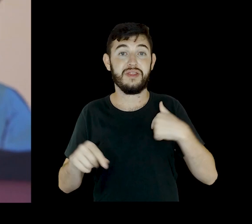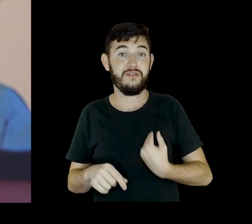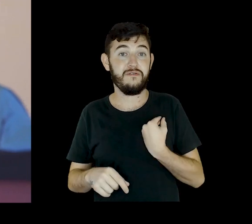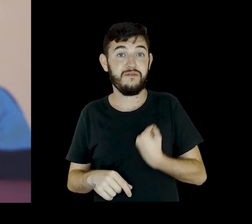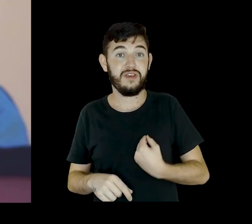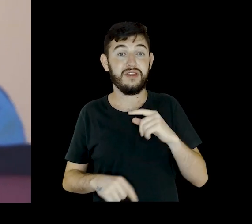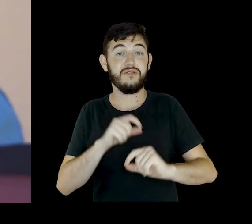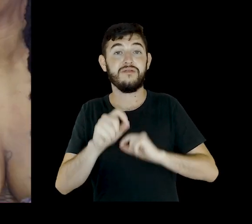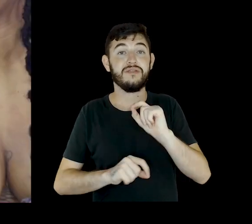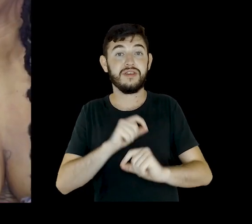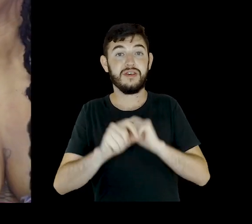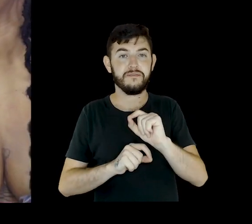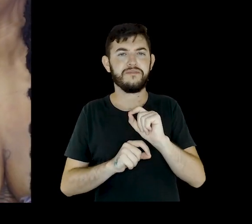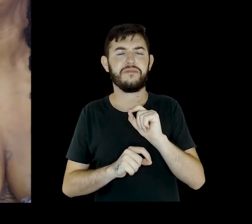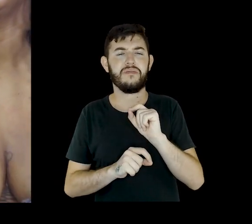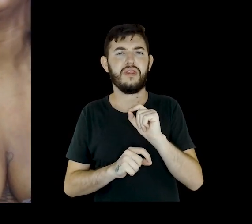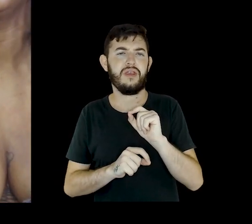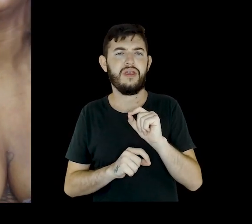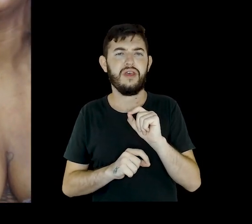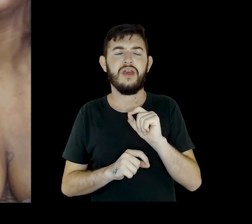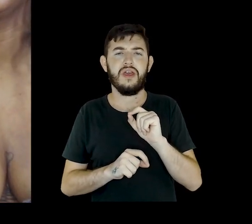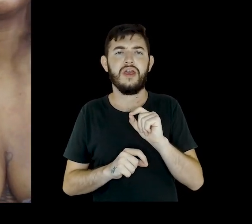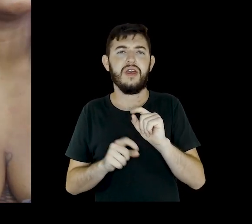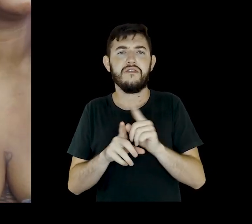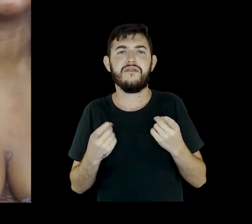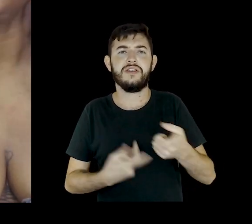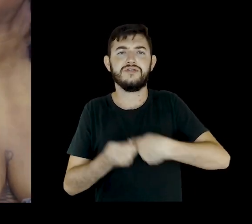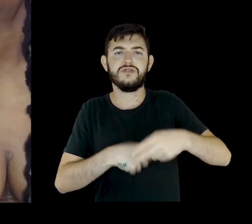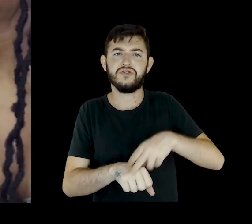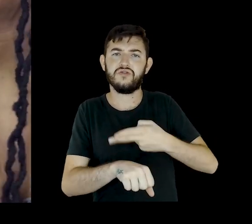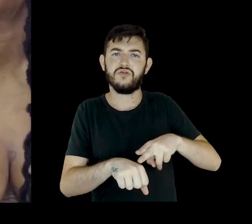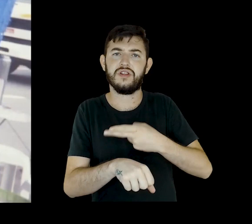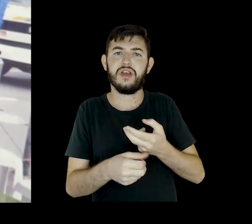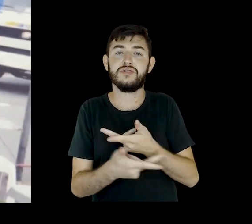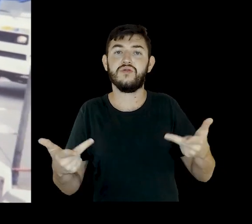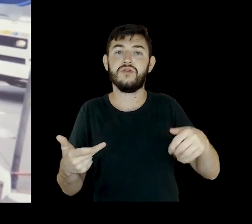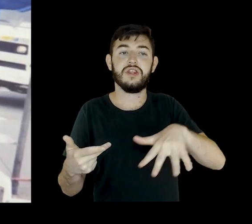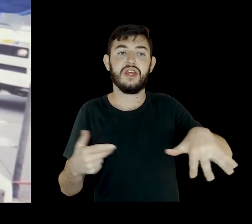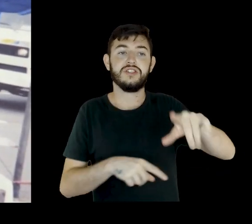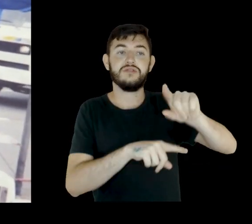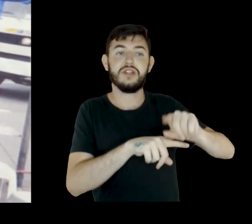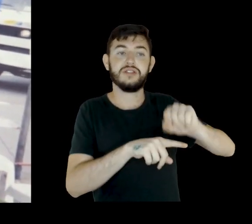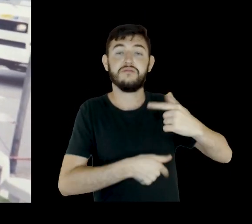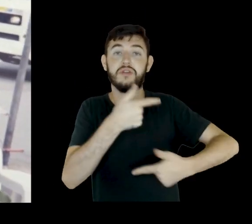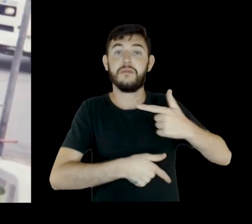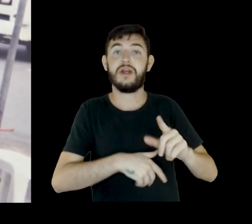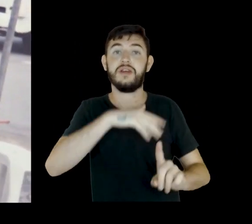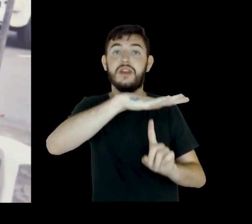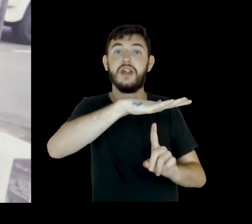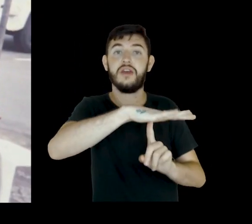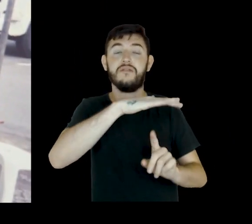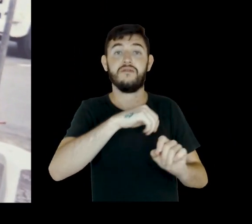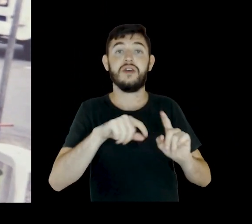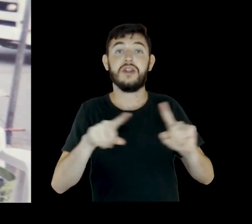Era trufas, era pão de mel, era pirulito, saía com a cesta e eu vendia na estação. Comecei a trabalhar nas feiras e tudo mais,